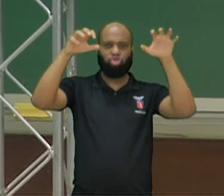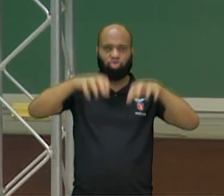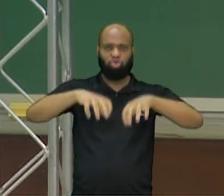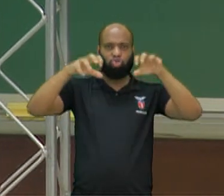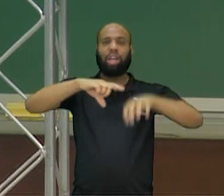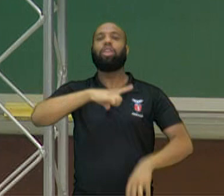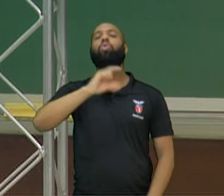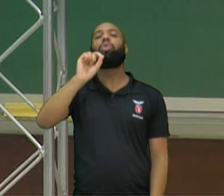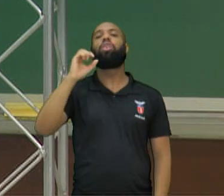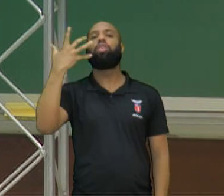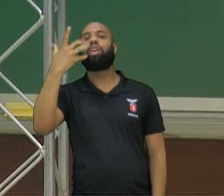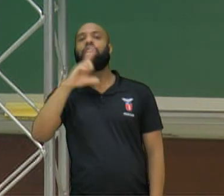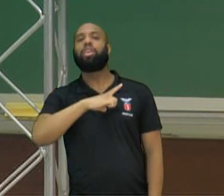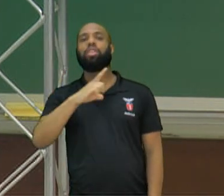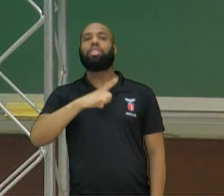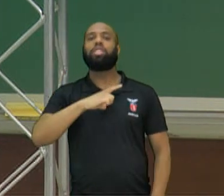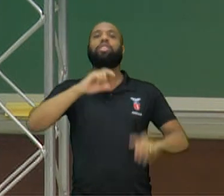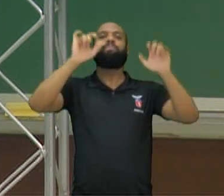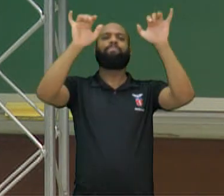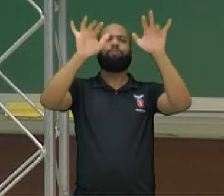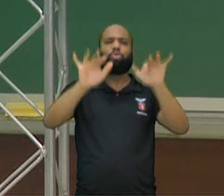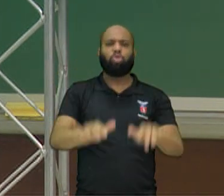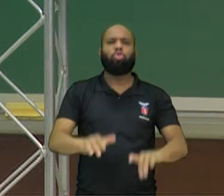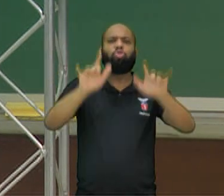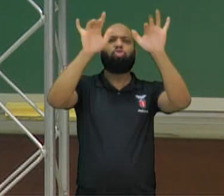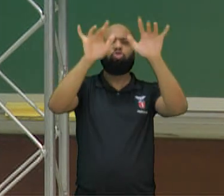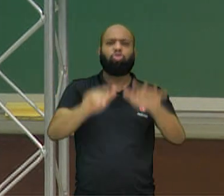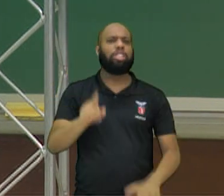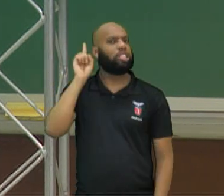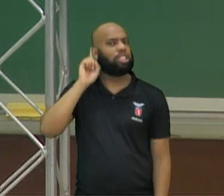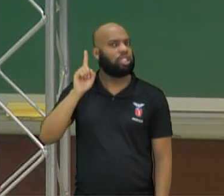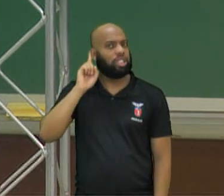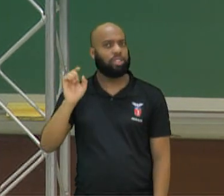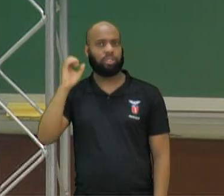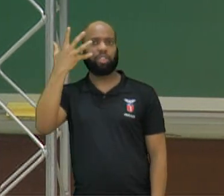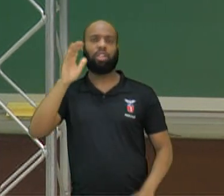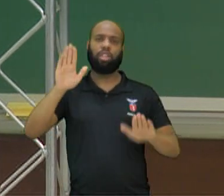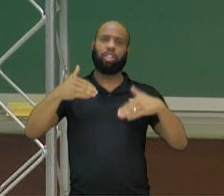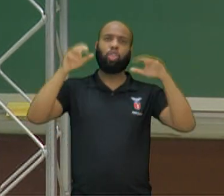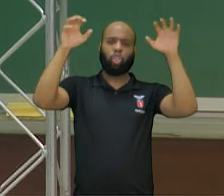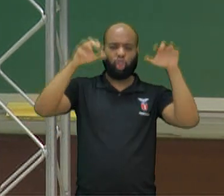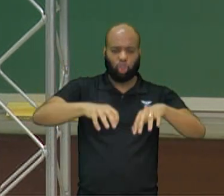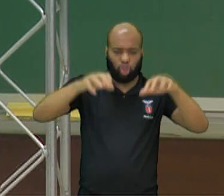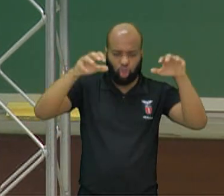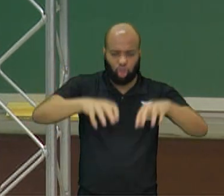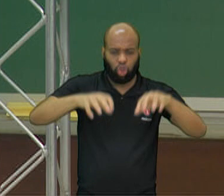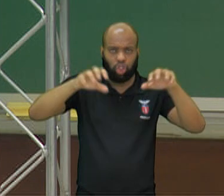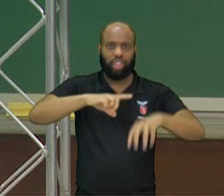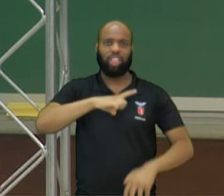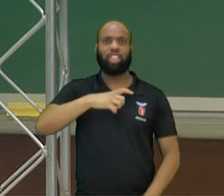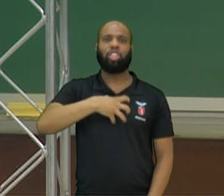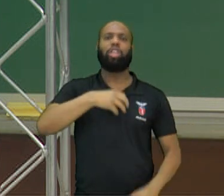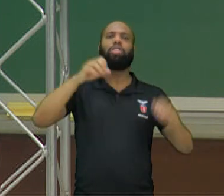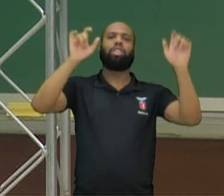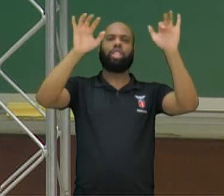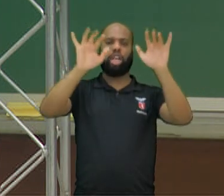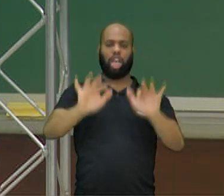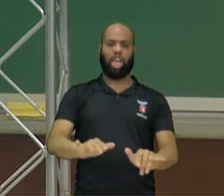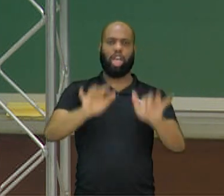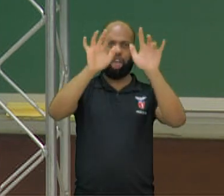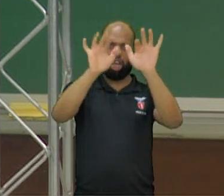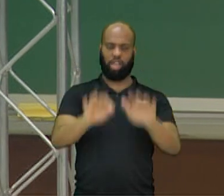precipitações, nós vamos ter a ocorrência de nevascas, neve. Então a chuva ela acaba caindo em forma de flocos de